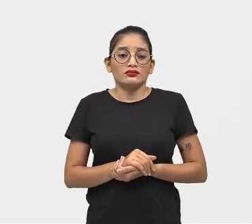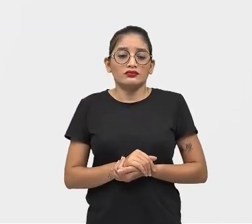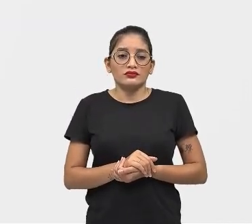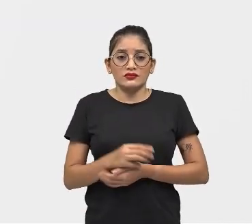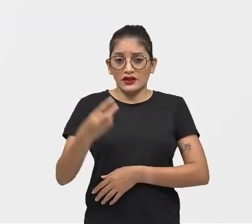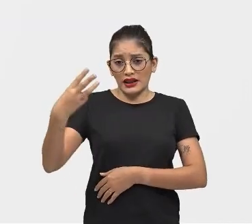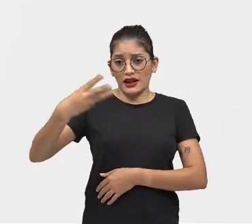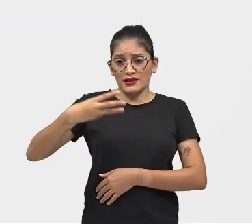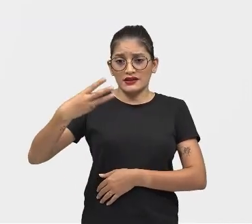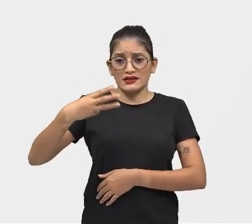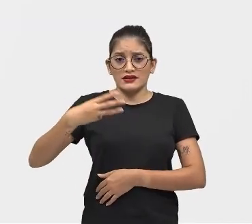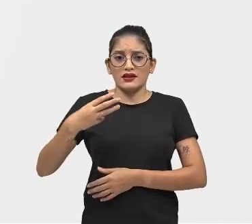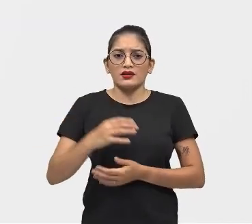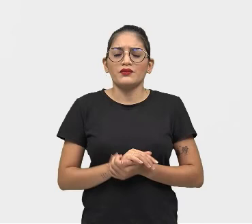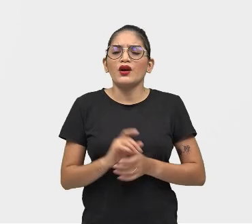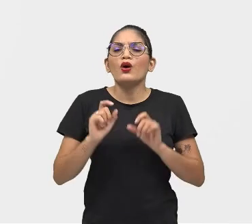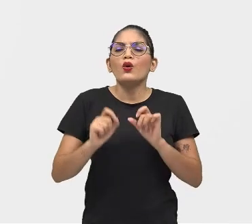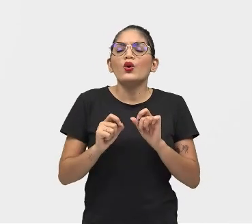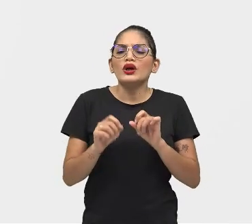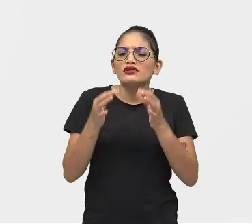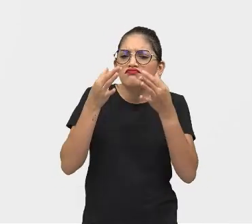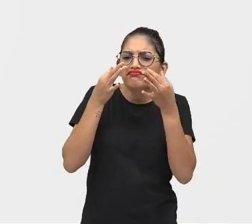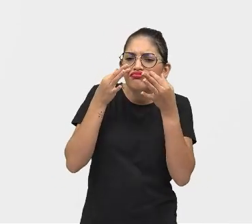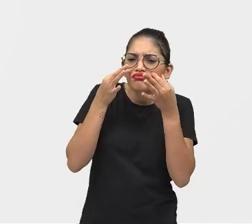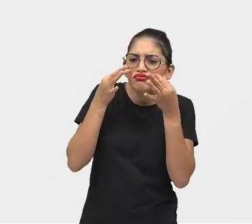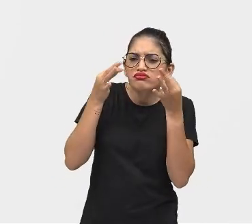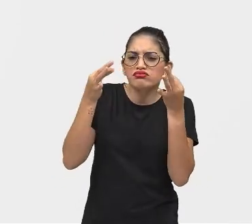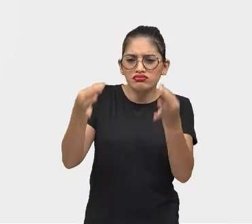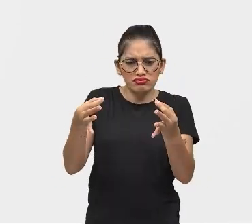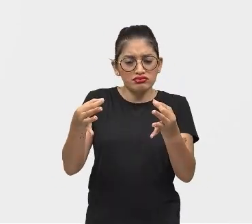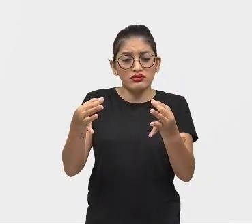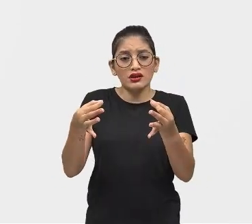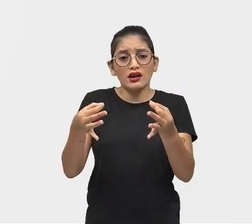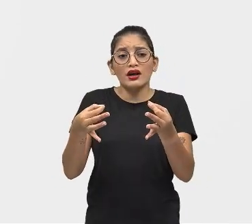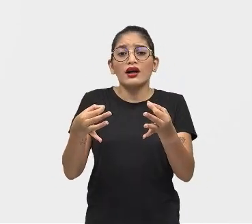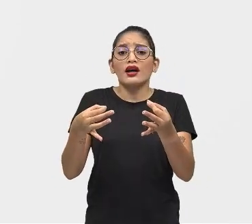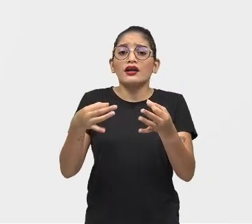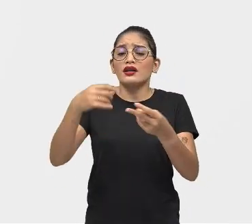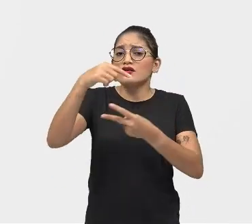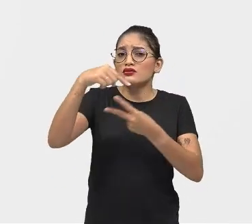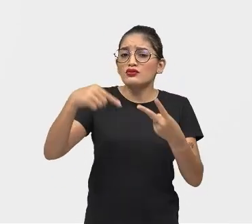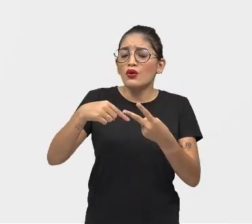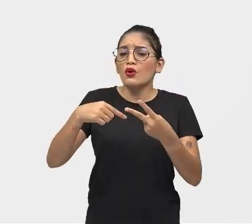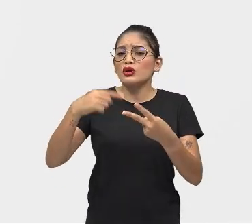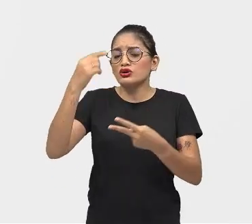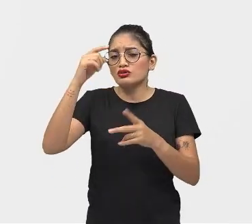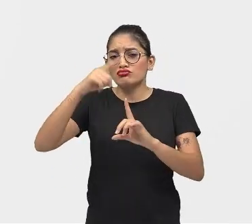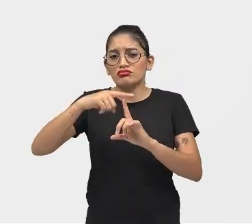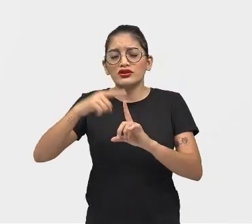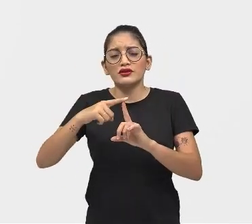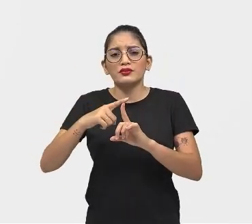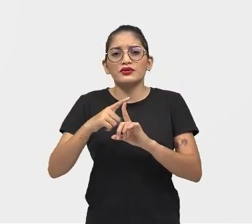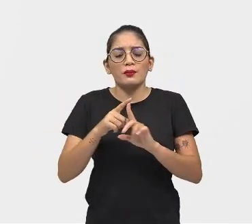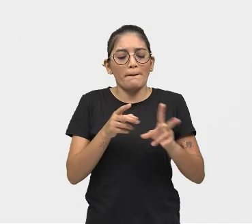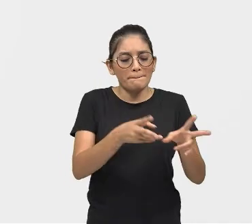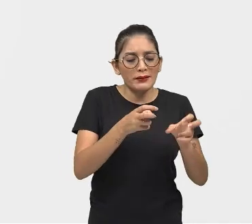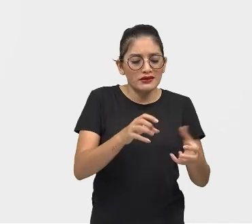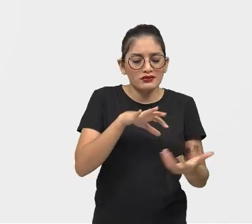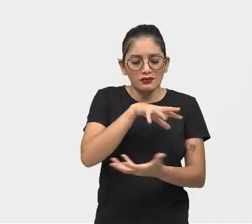o que mais chamou tua atenção nessas duas formas de ver o mundo? Quais as formas,